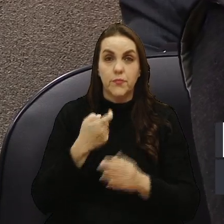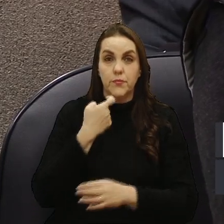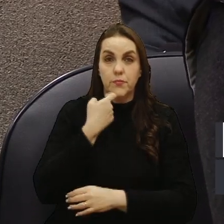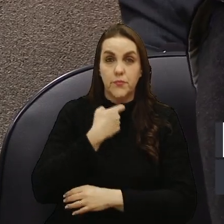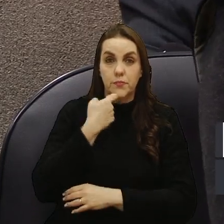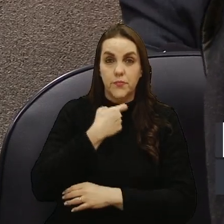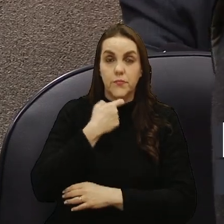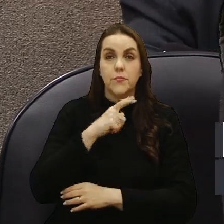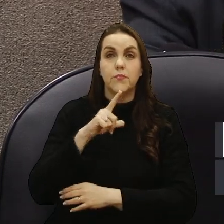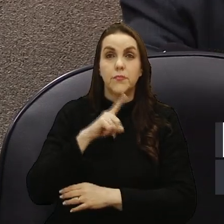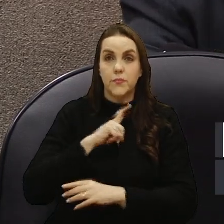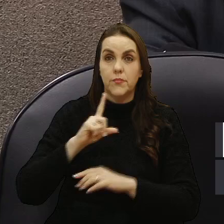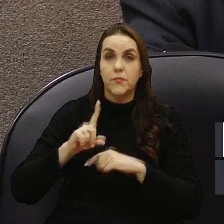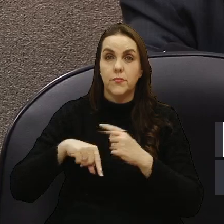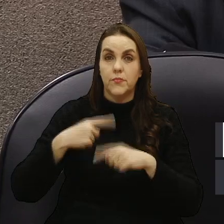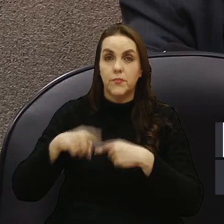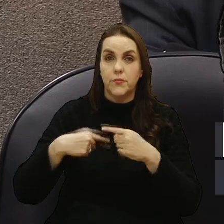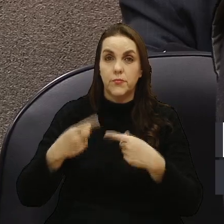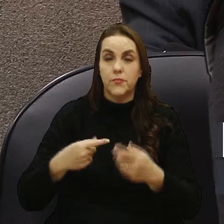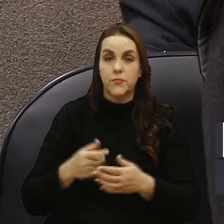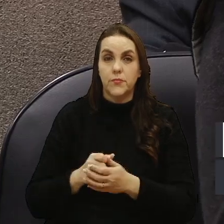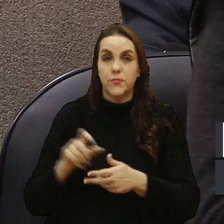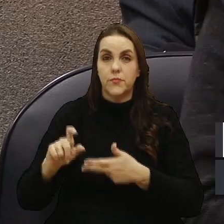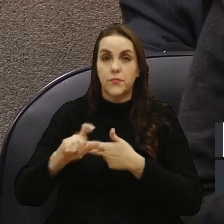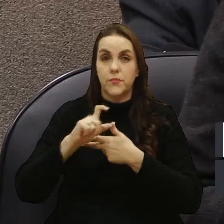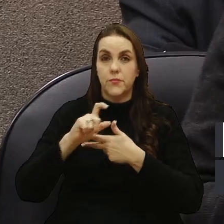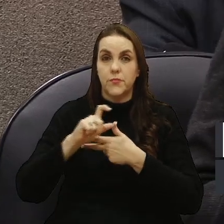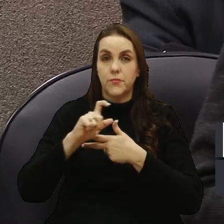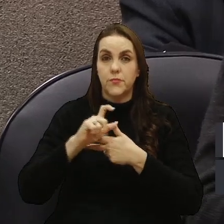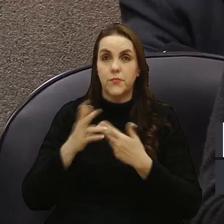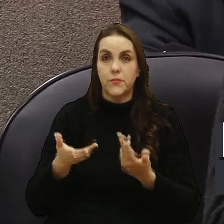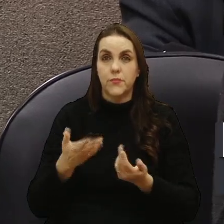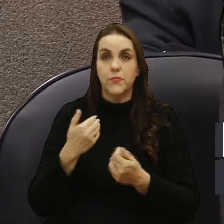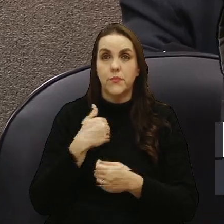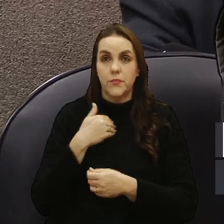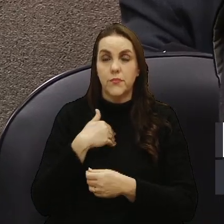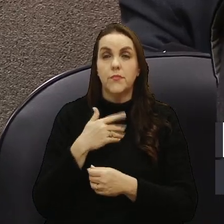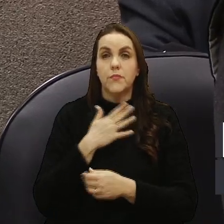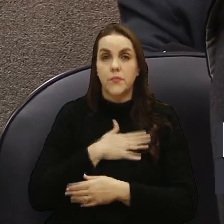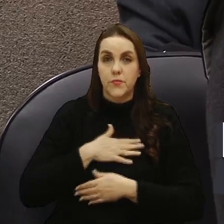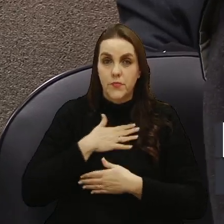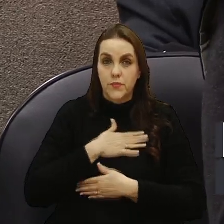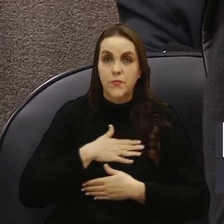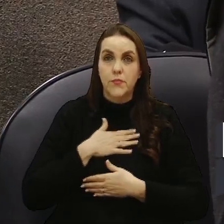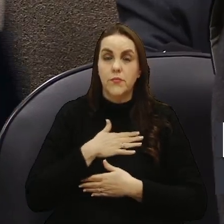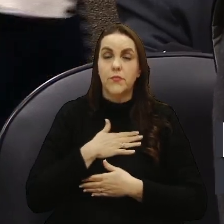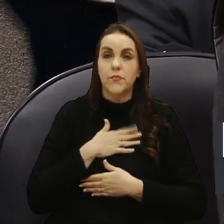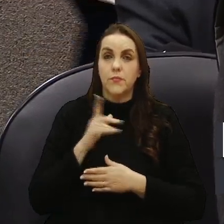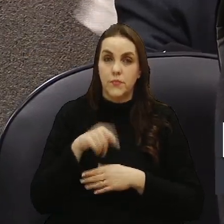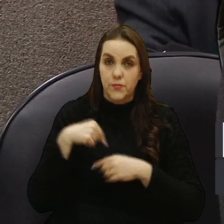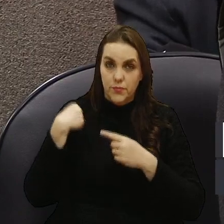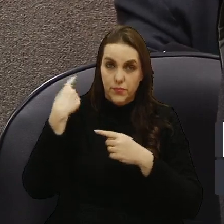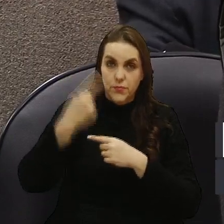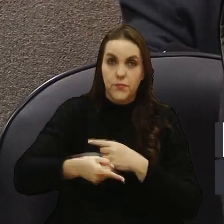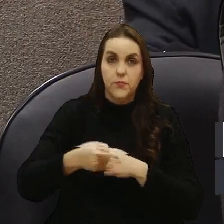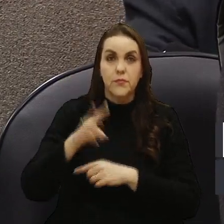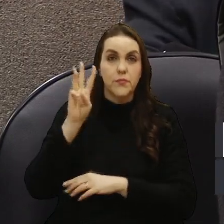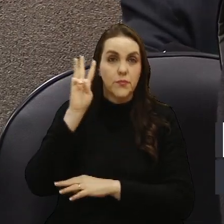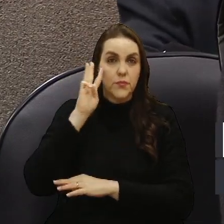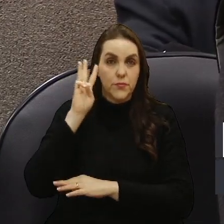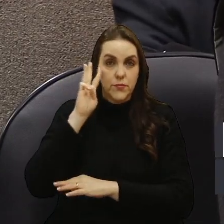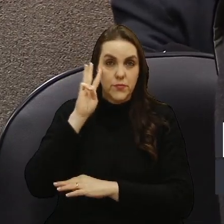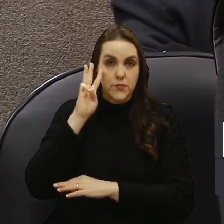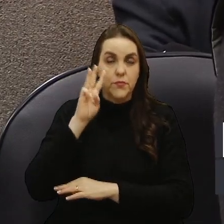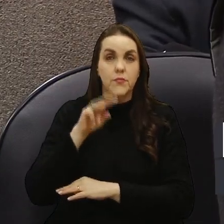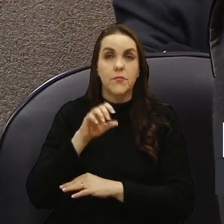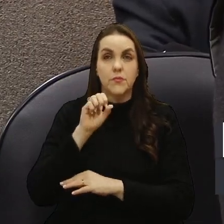mais um desembaraço pelo Poder Executivo. E eu gostaria de pedir aos nobres pares para que a gente trouxesse na terça-feira, se a gente não